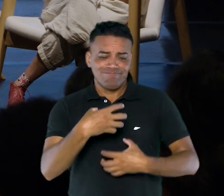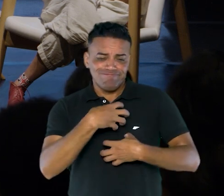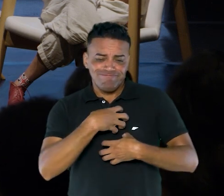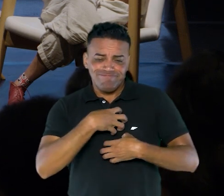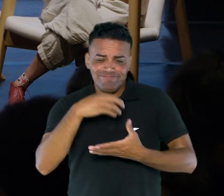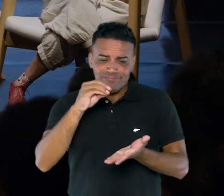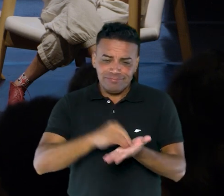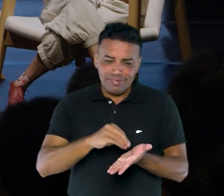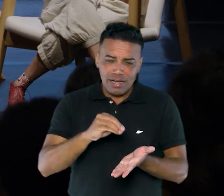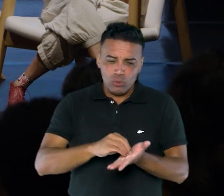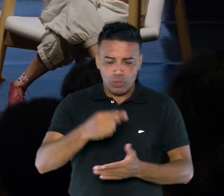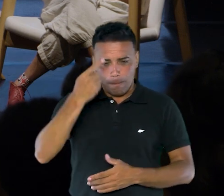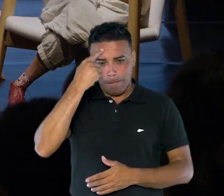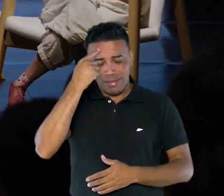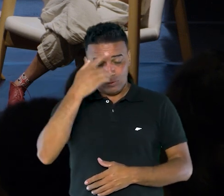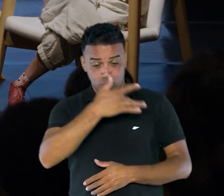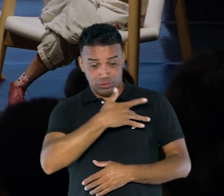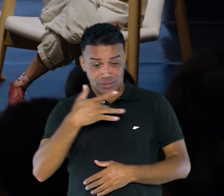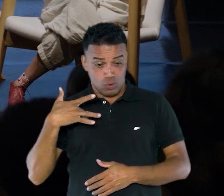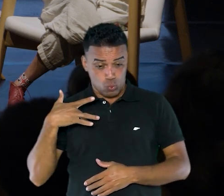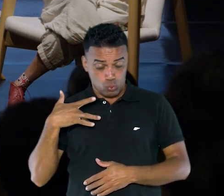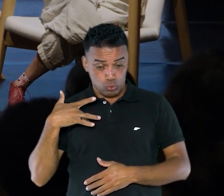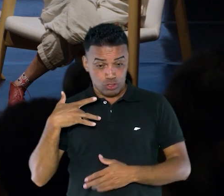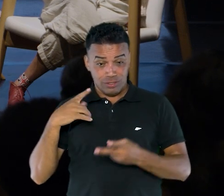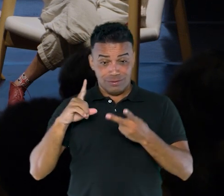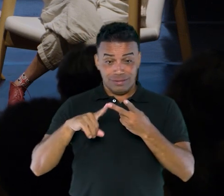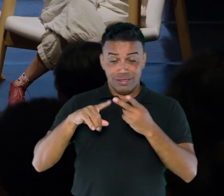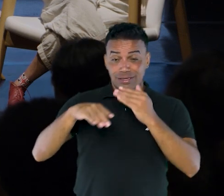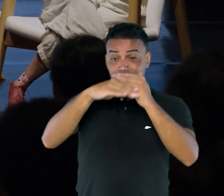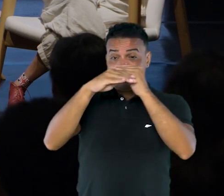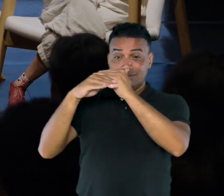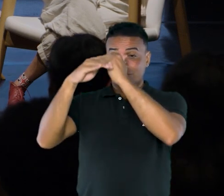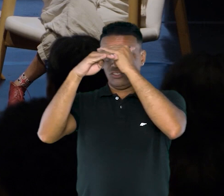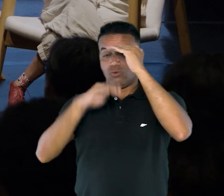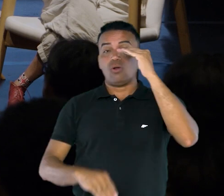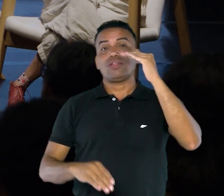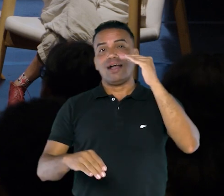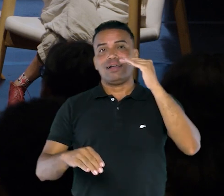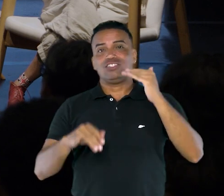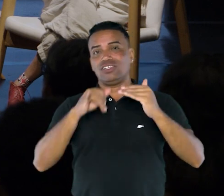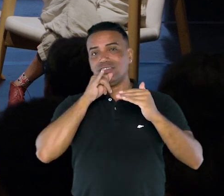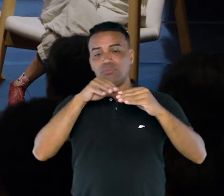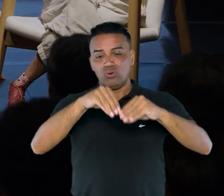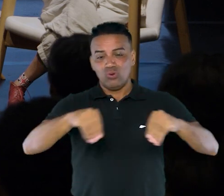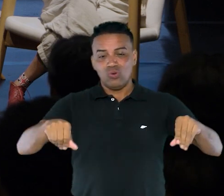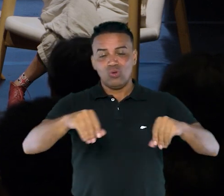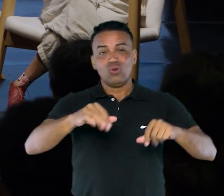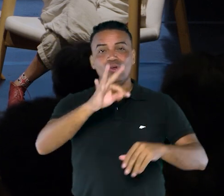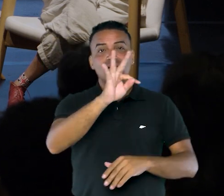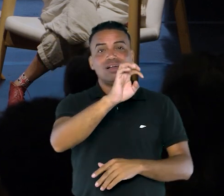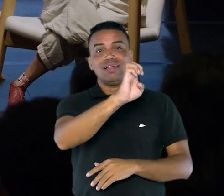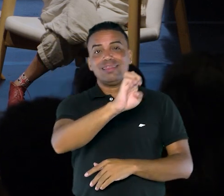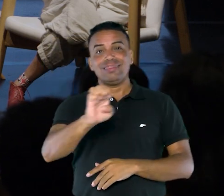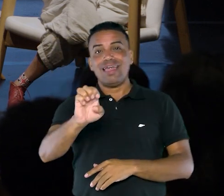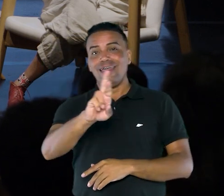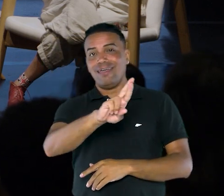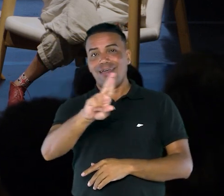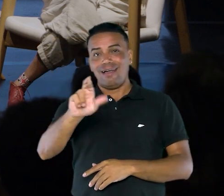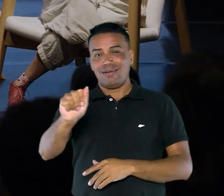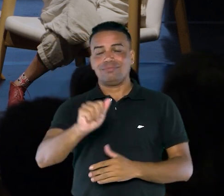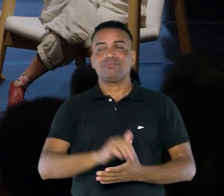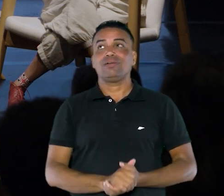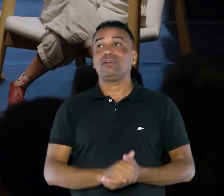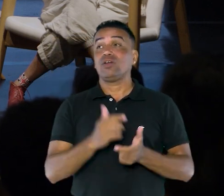eu sinto muita falta, quando eu penso em saúde e desigualdade, de terra. Assim. Eu acho que um dos principais problemas